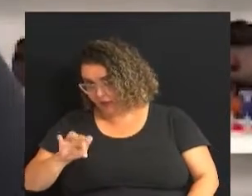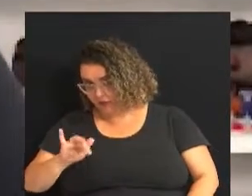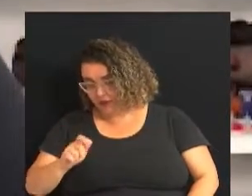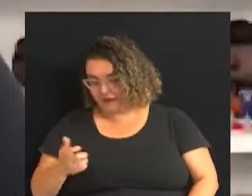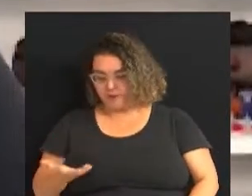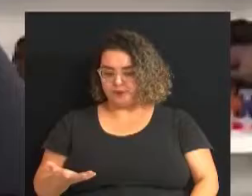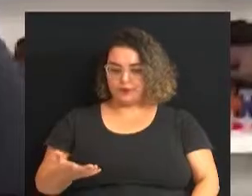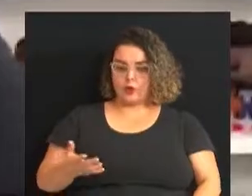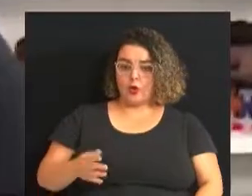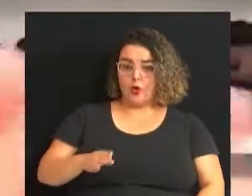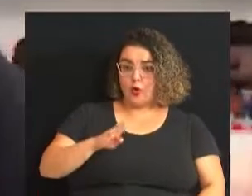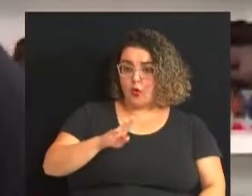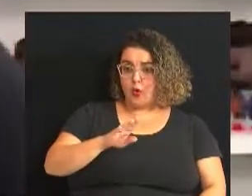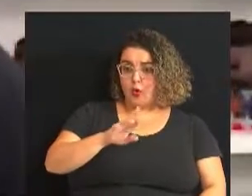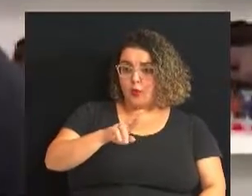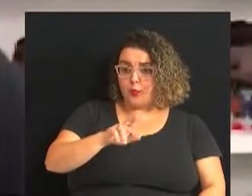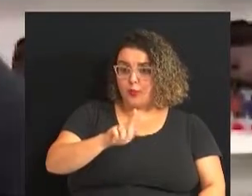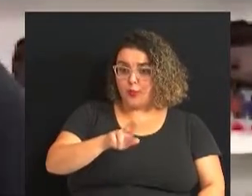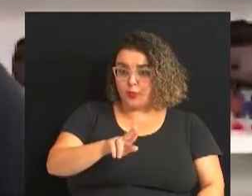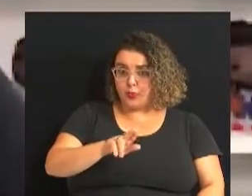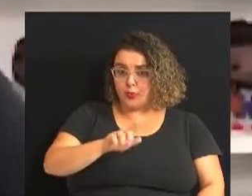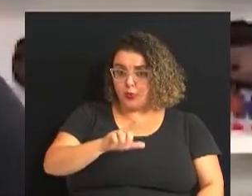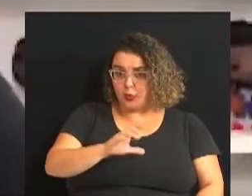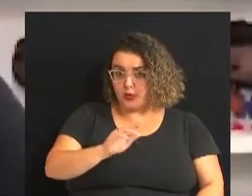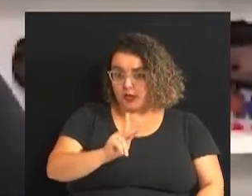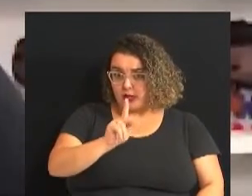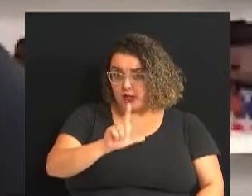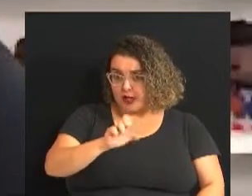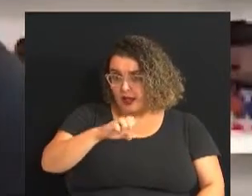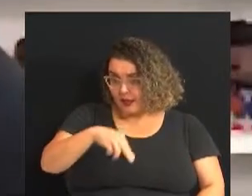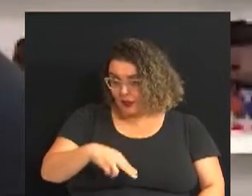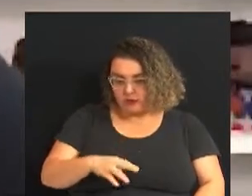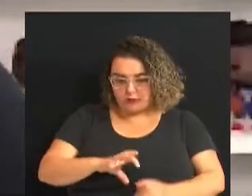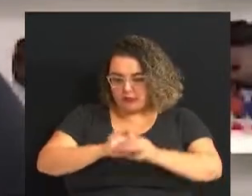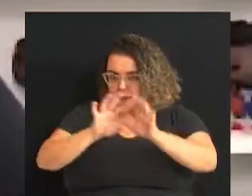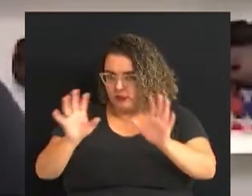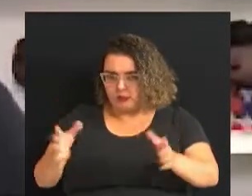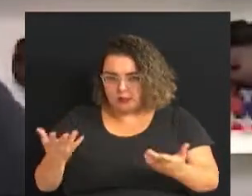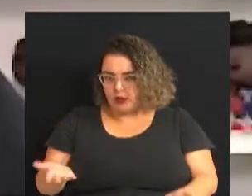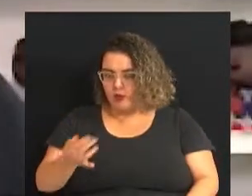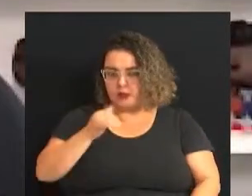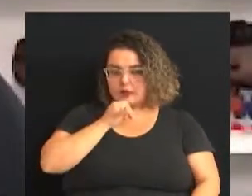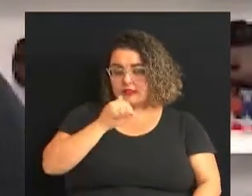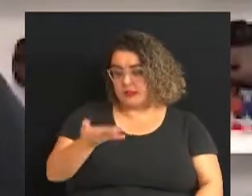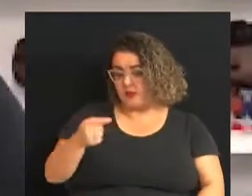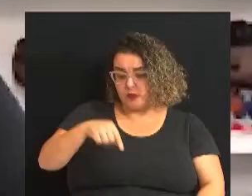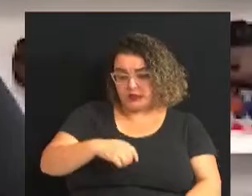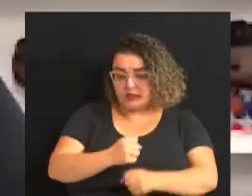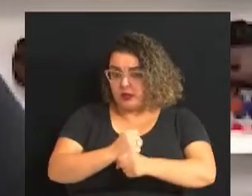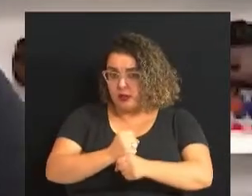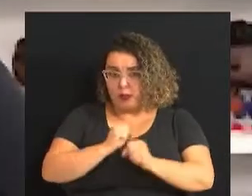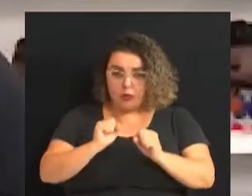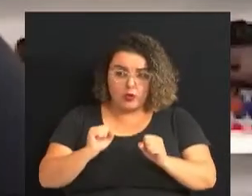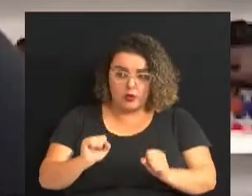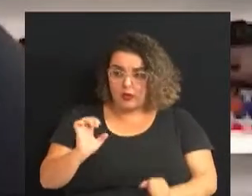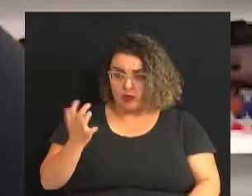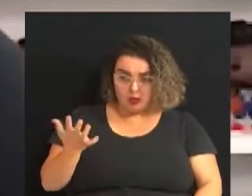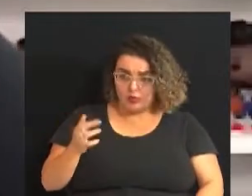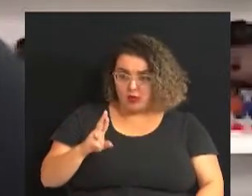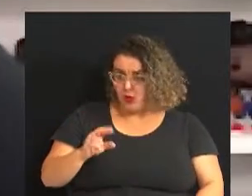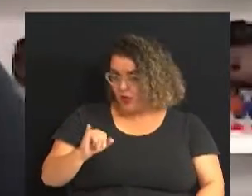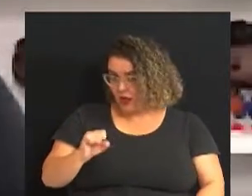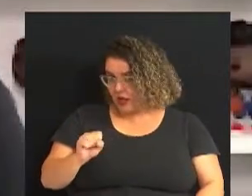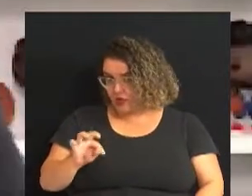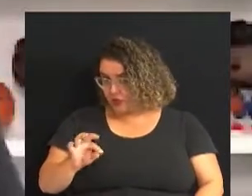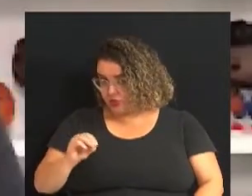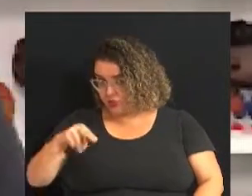Brooklyn Nets abriu mão de picks futuras pelo James Tá. Harden. Então, esse ano, por exemplo, poderia ser que o Houston Rockets não tivesse